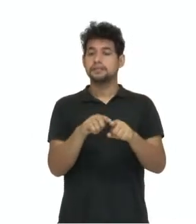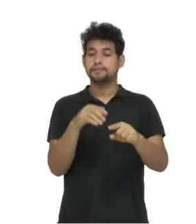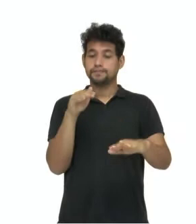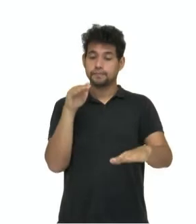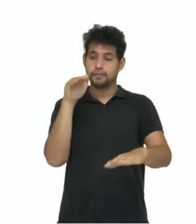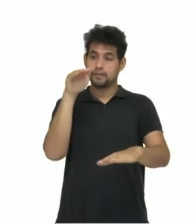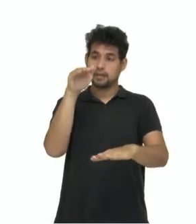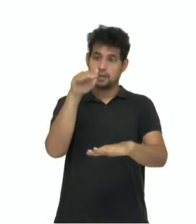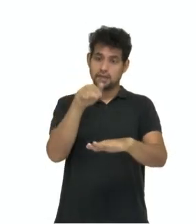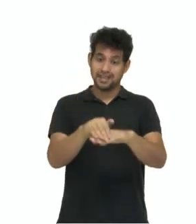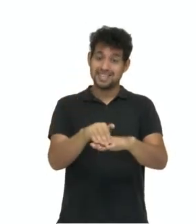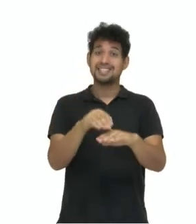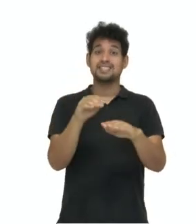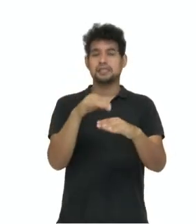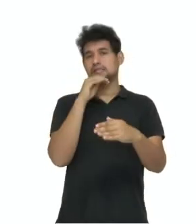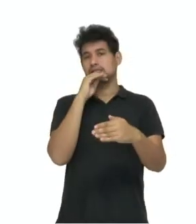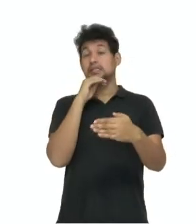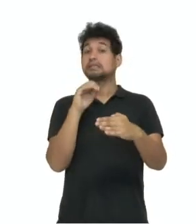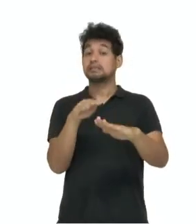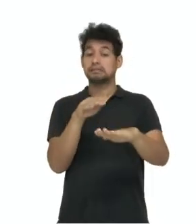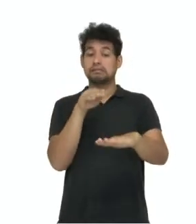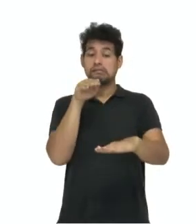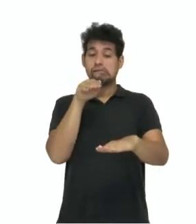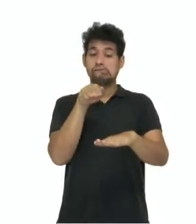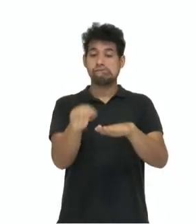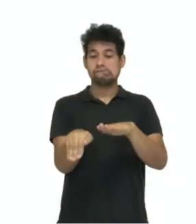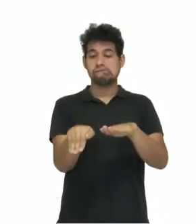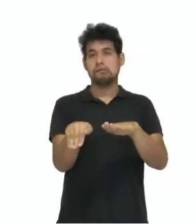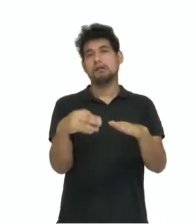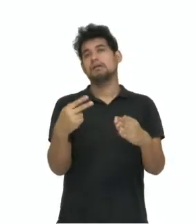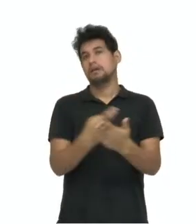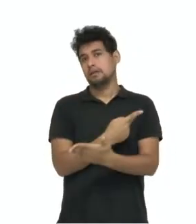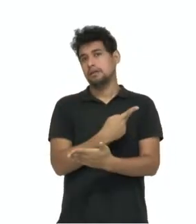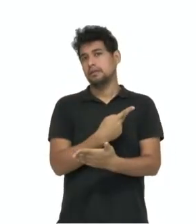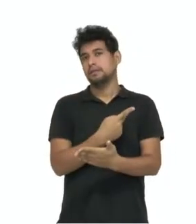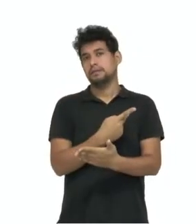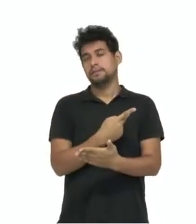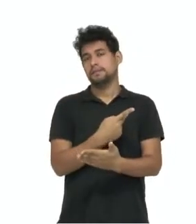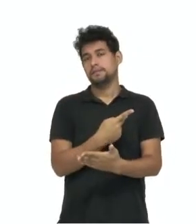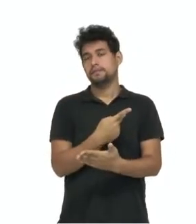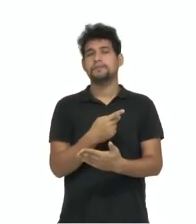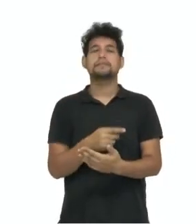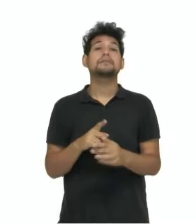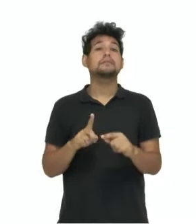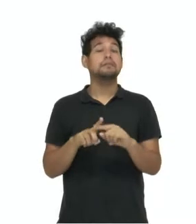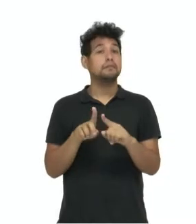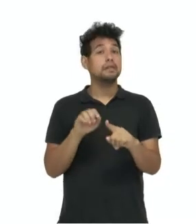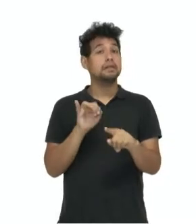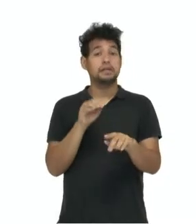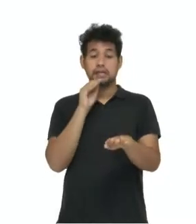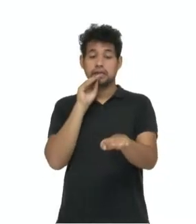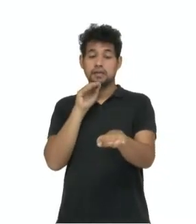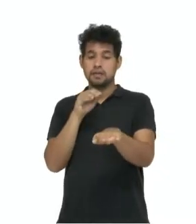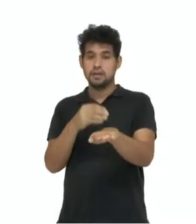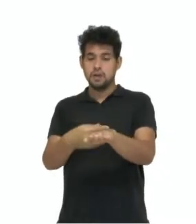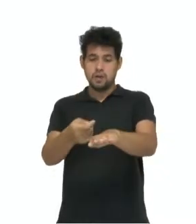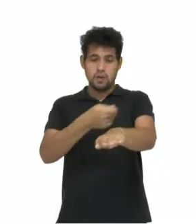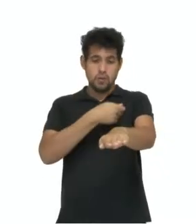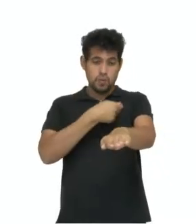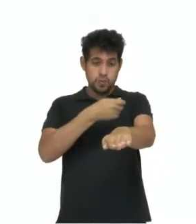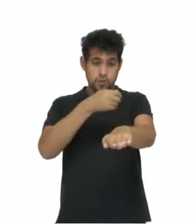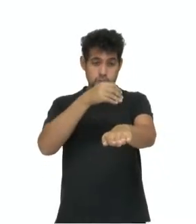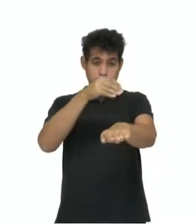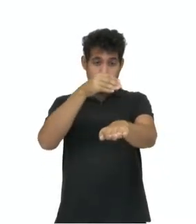se dê fora dos limites estipulados, a tentativa será invalidada. Caso o disco seja arremessado na tela